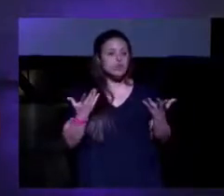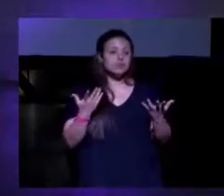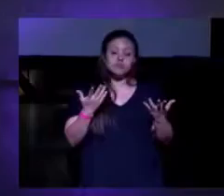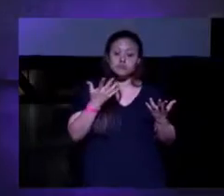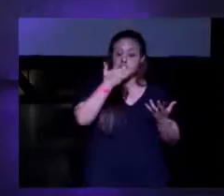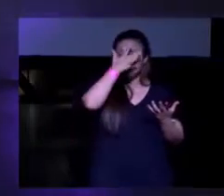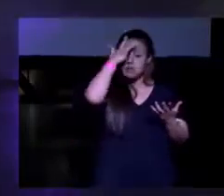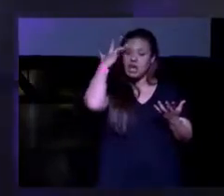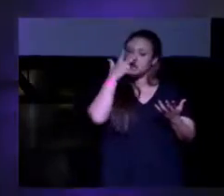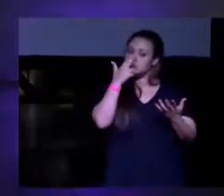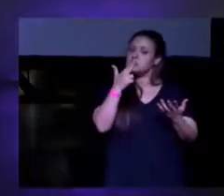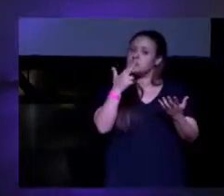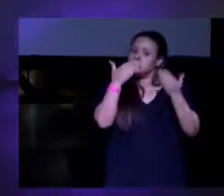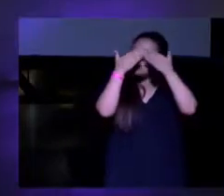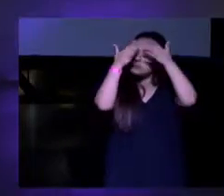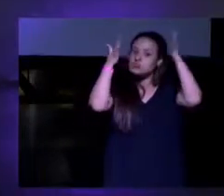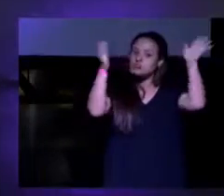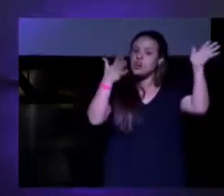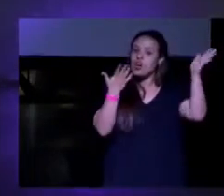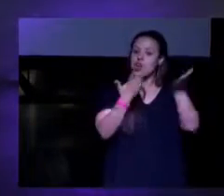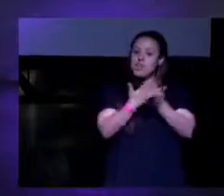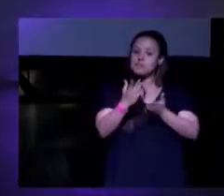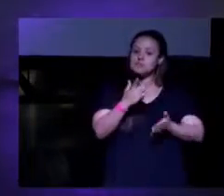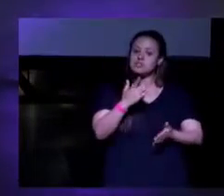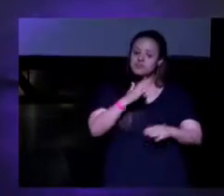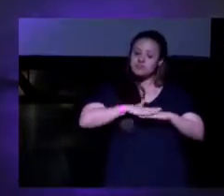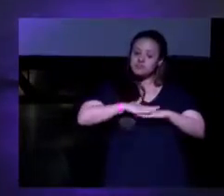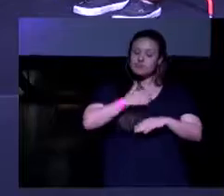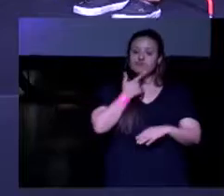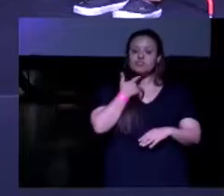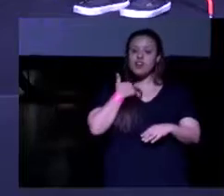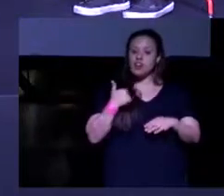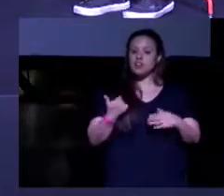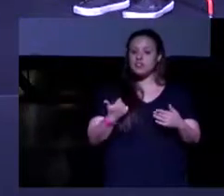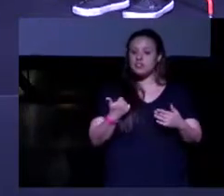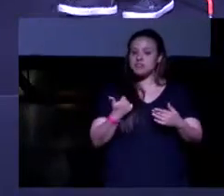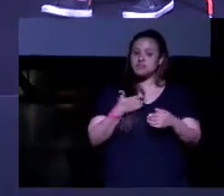mensagem por elas, assim. É bem, bem legal.